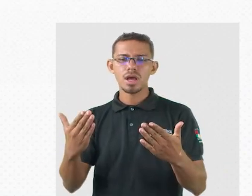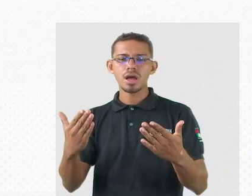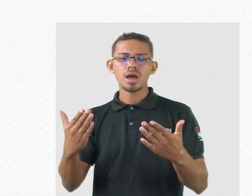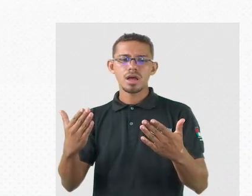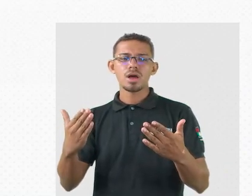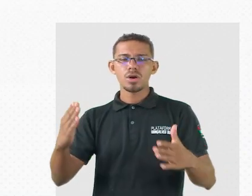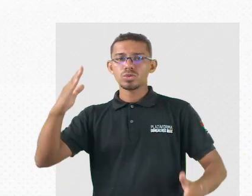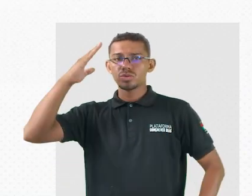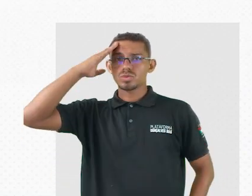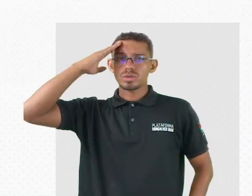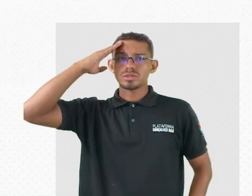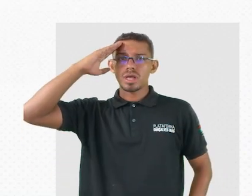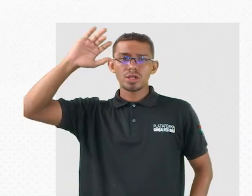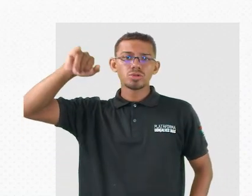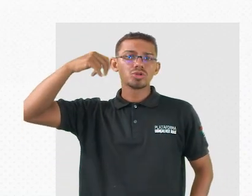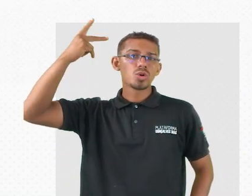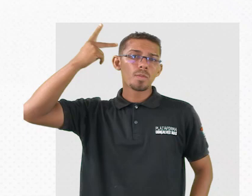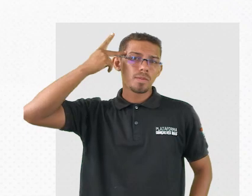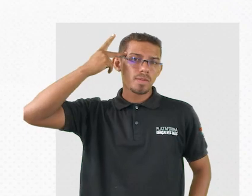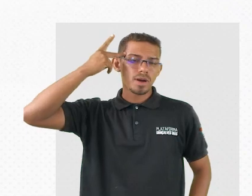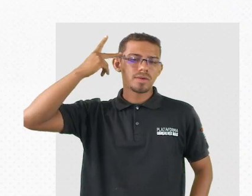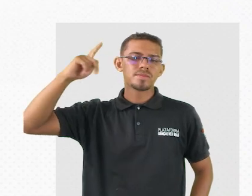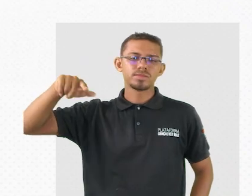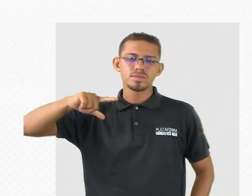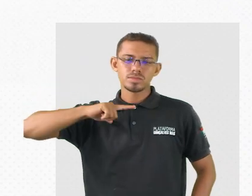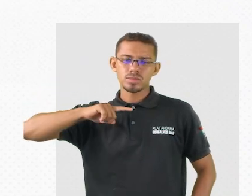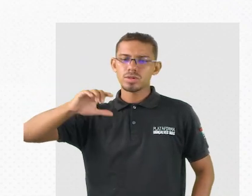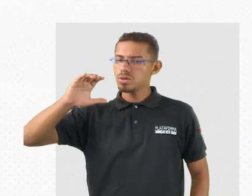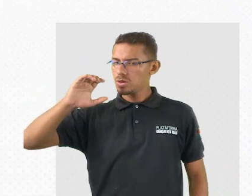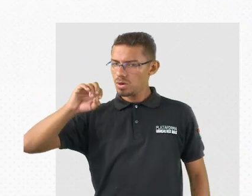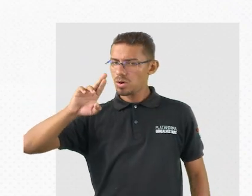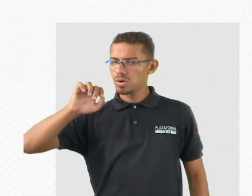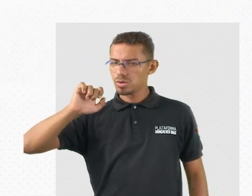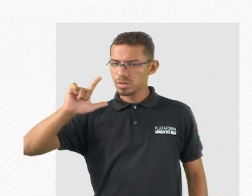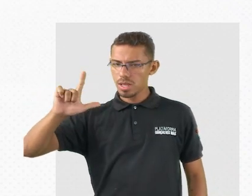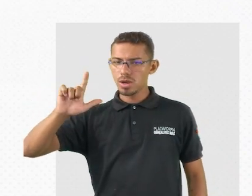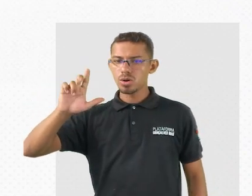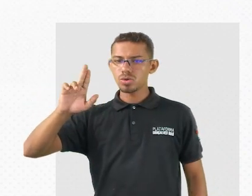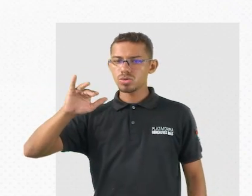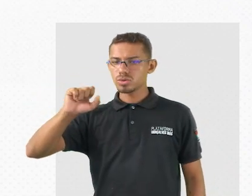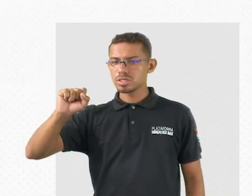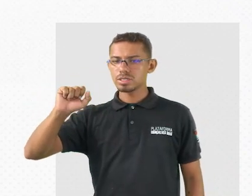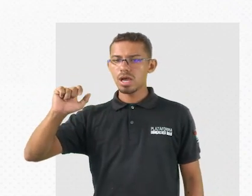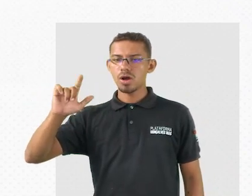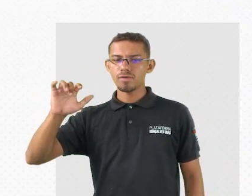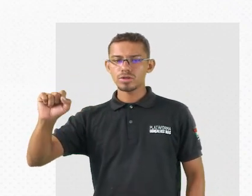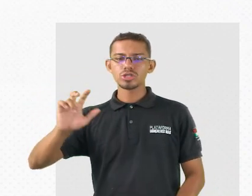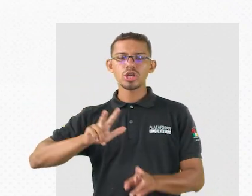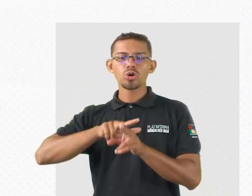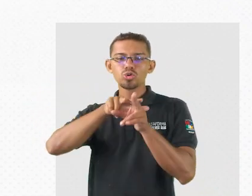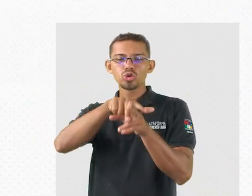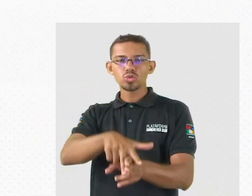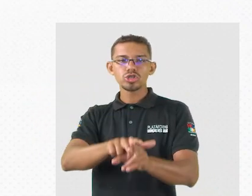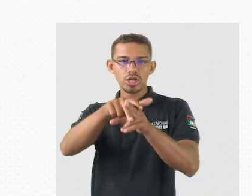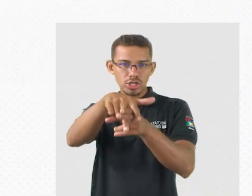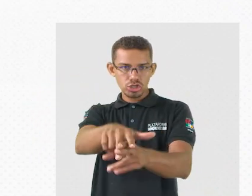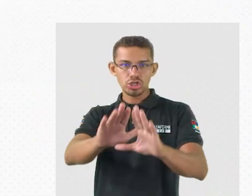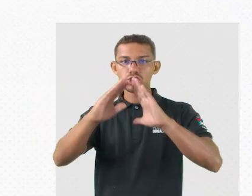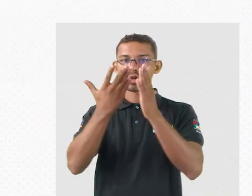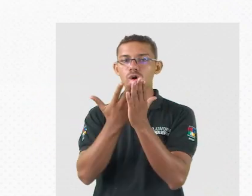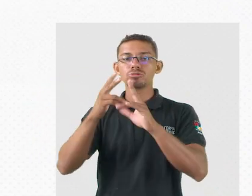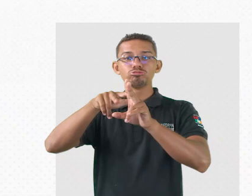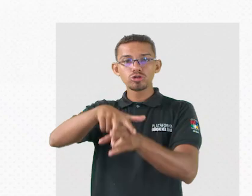batalhão do Exército, né, que é o Coronel Luiz Alves de Lima, né, o que vai ser o Duque de Caxias, né?